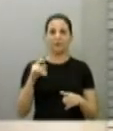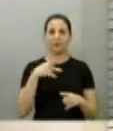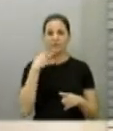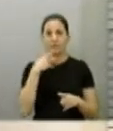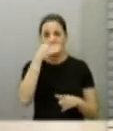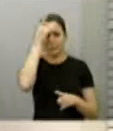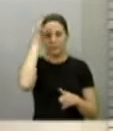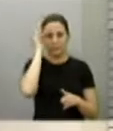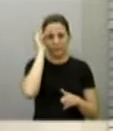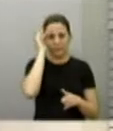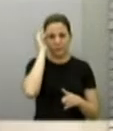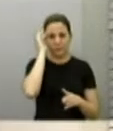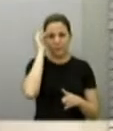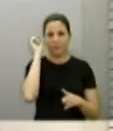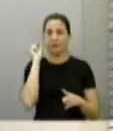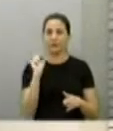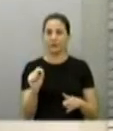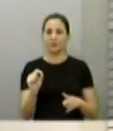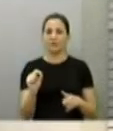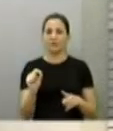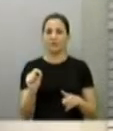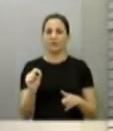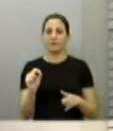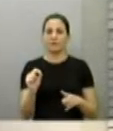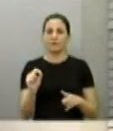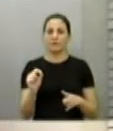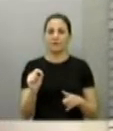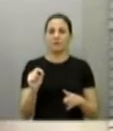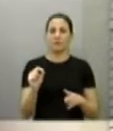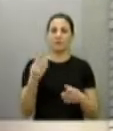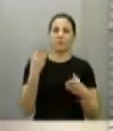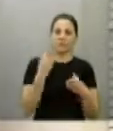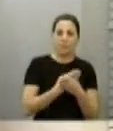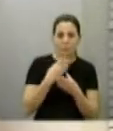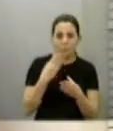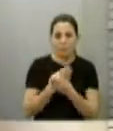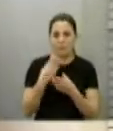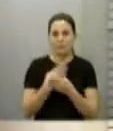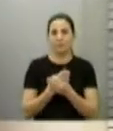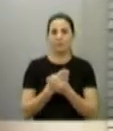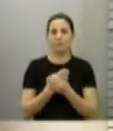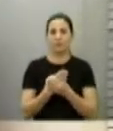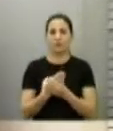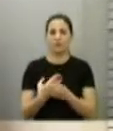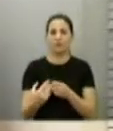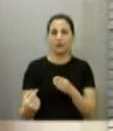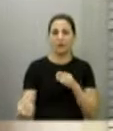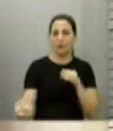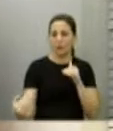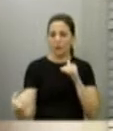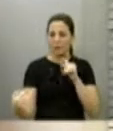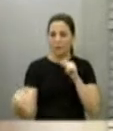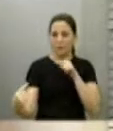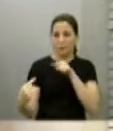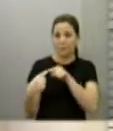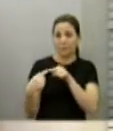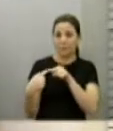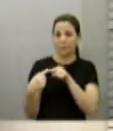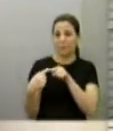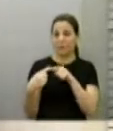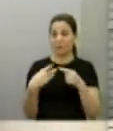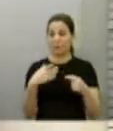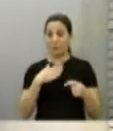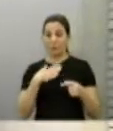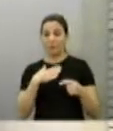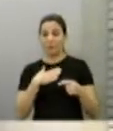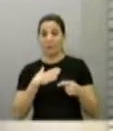alguém que foi vítima covarde de um processo que tentou ligar a minha imagem da minha pessoa com todas as suspeitas